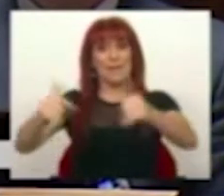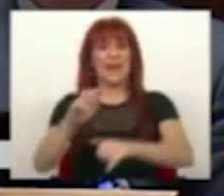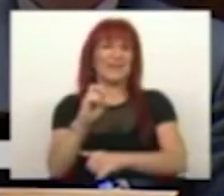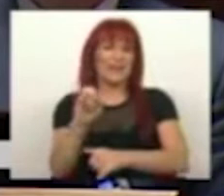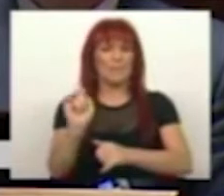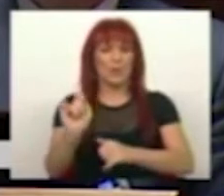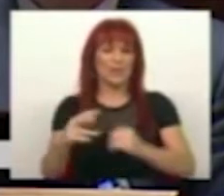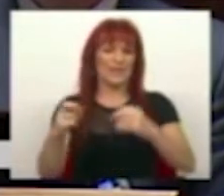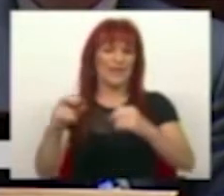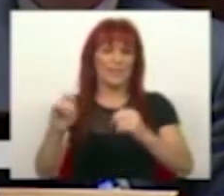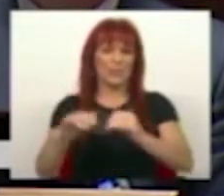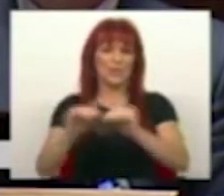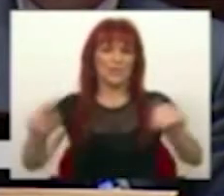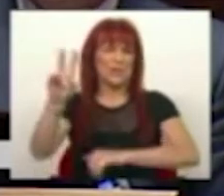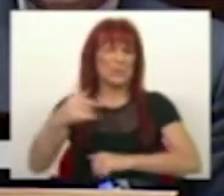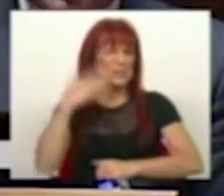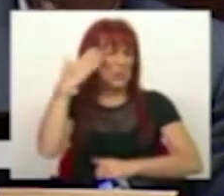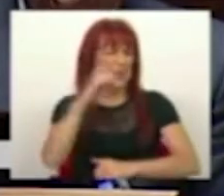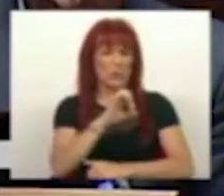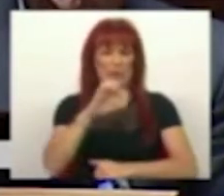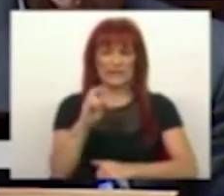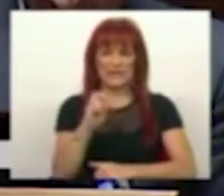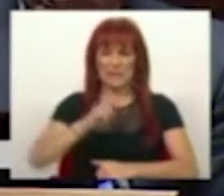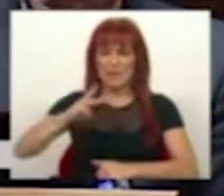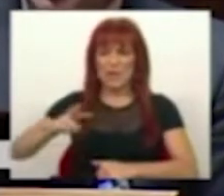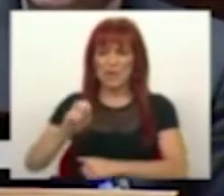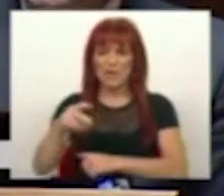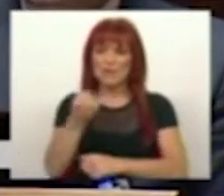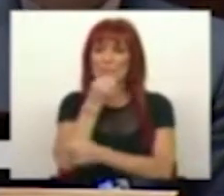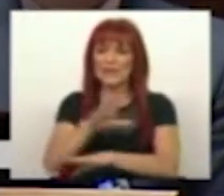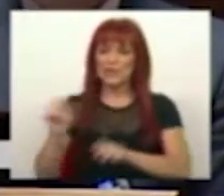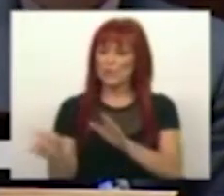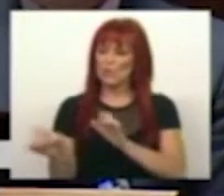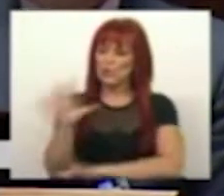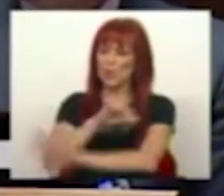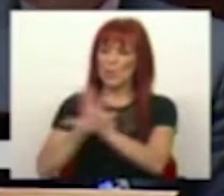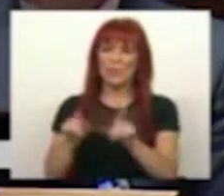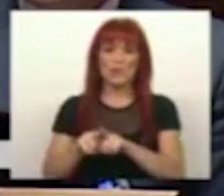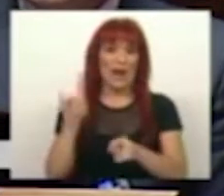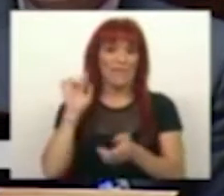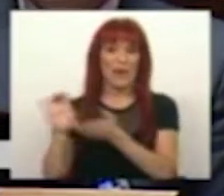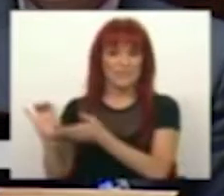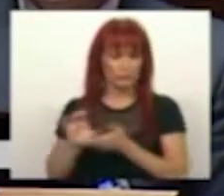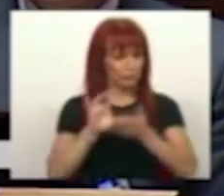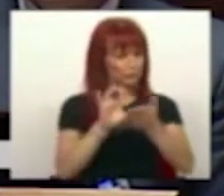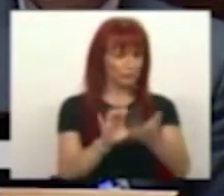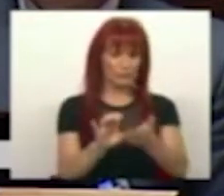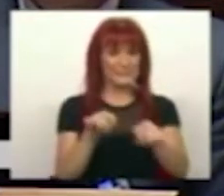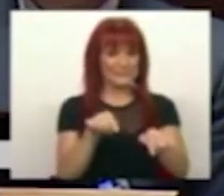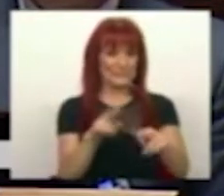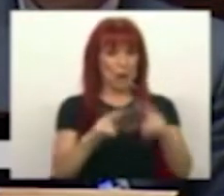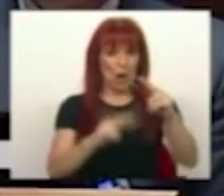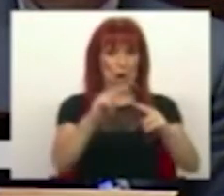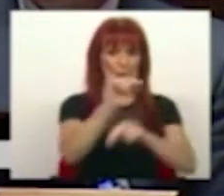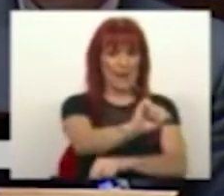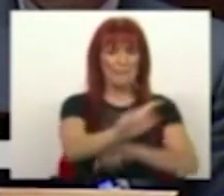hora, numa segunda fase perdia, salvo erro, 83 milhões de euros de fundos comunitários, que era a verba alocada àquela